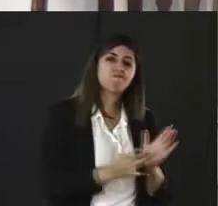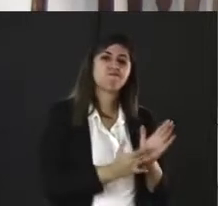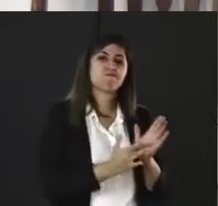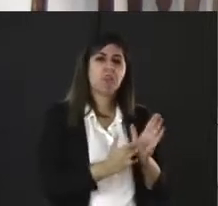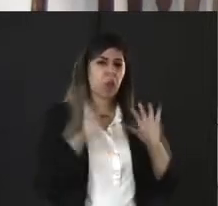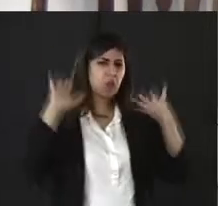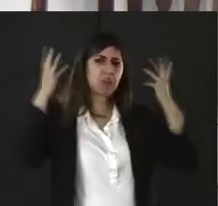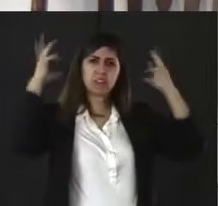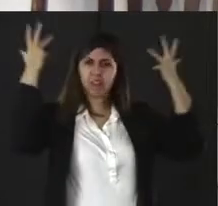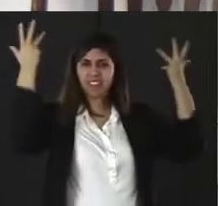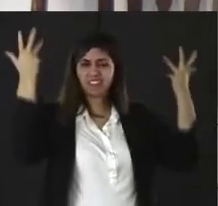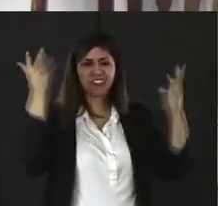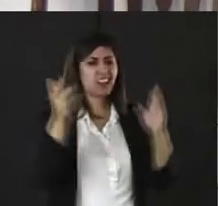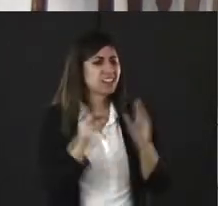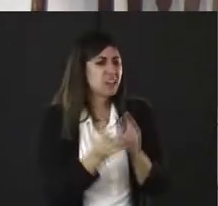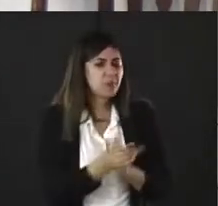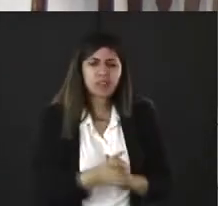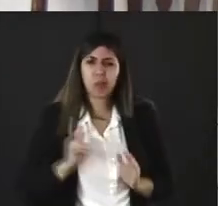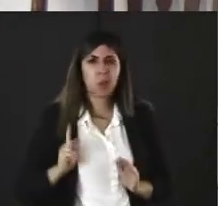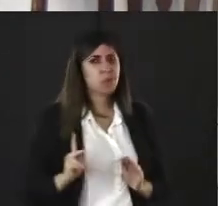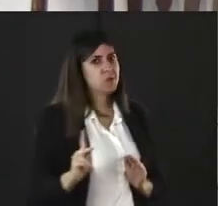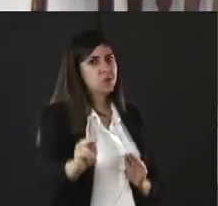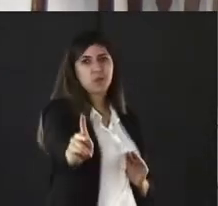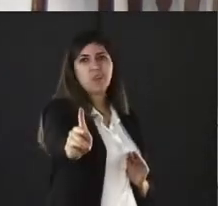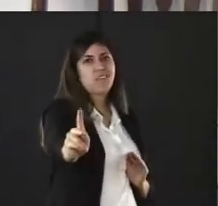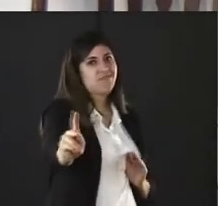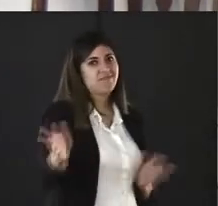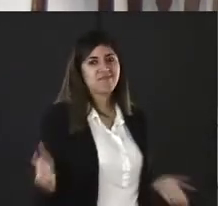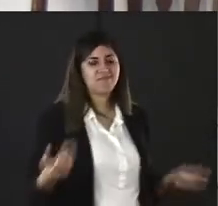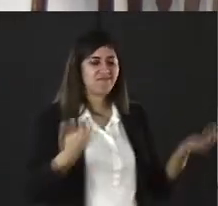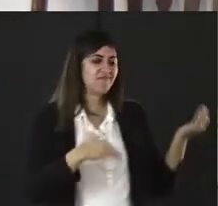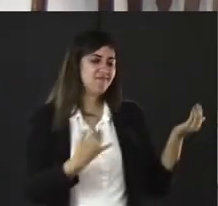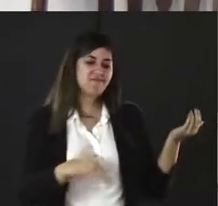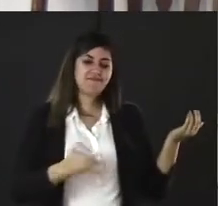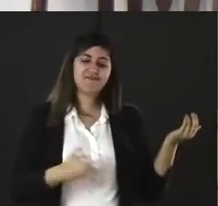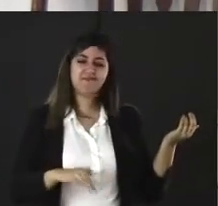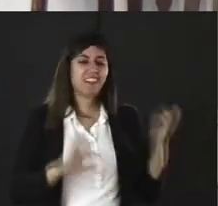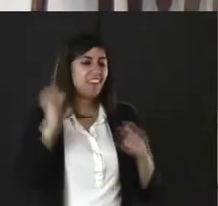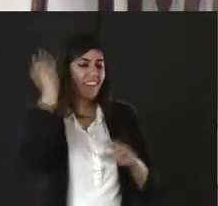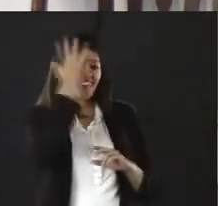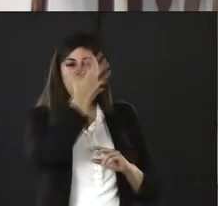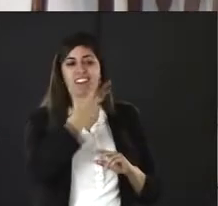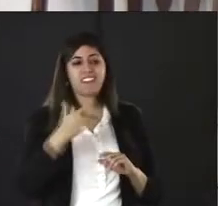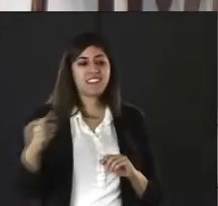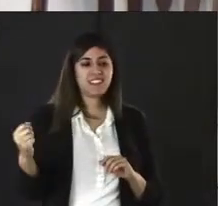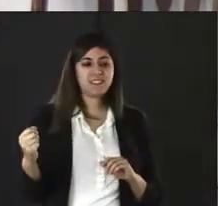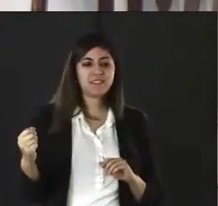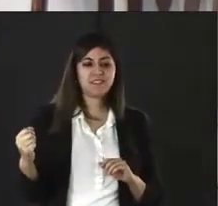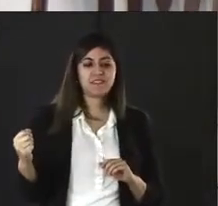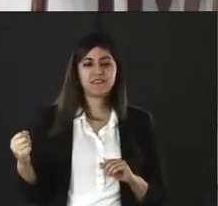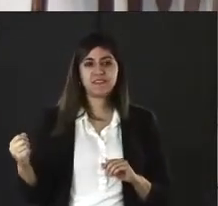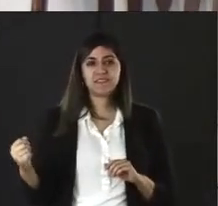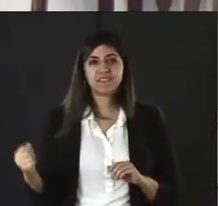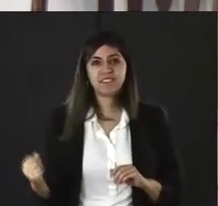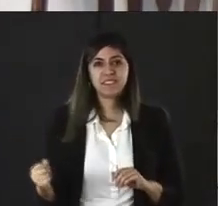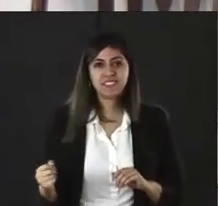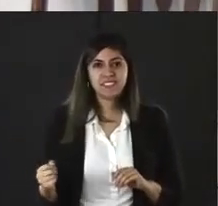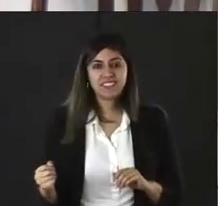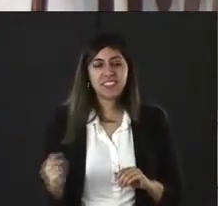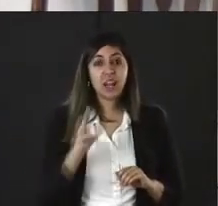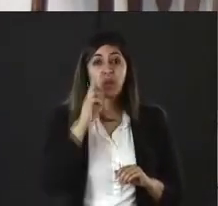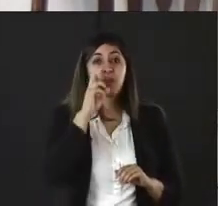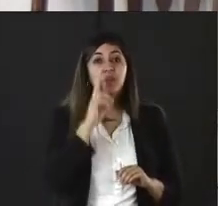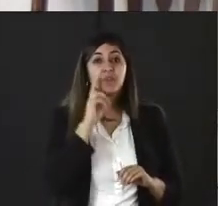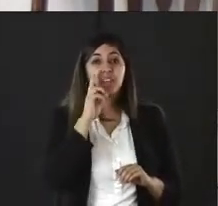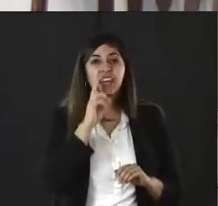continuou o casamento terminou muito bem obrigado o estênio macho até uma música lindíssima o vinho da festa